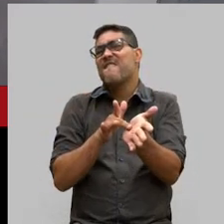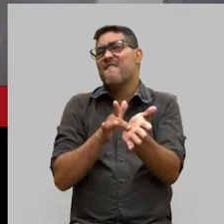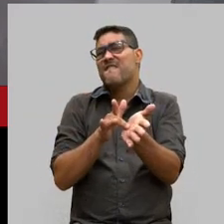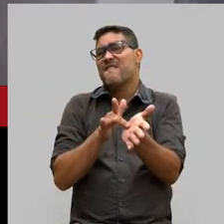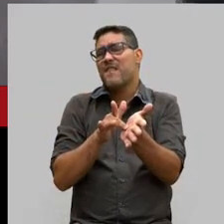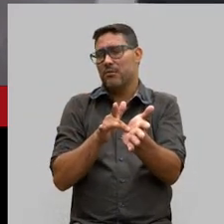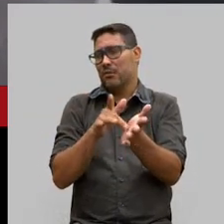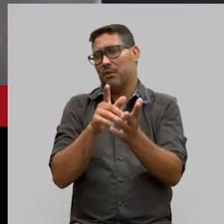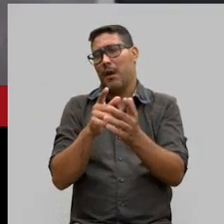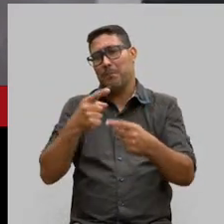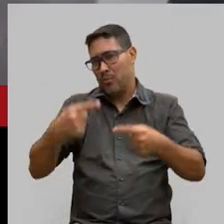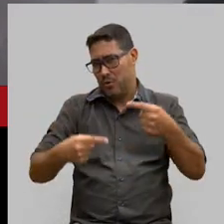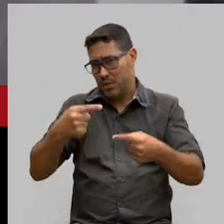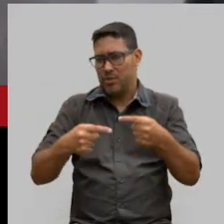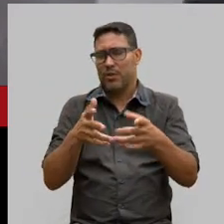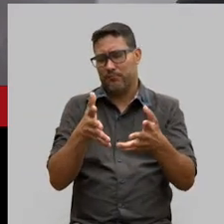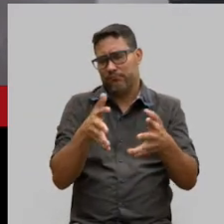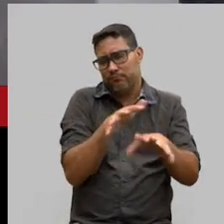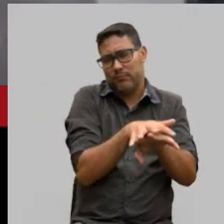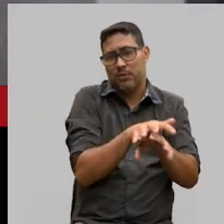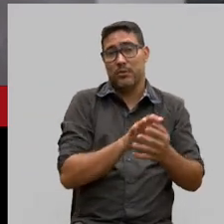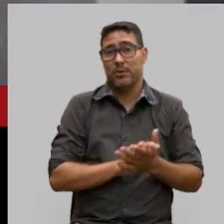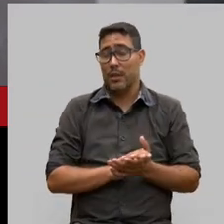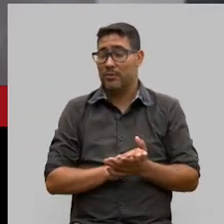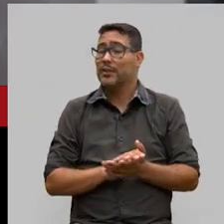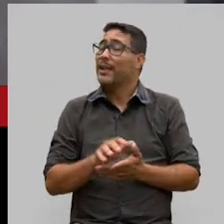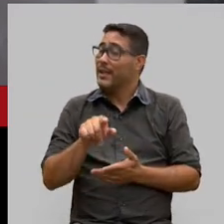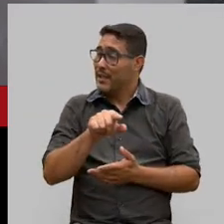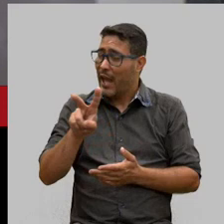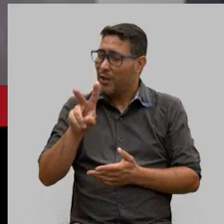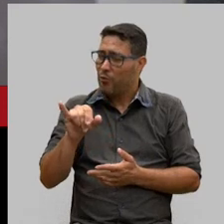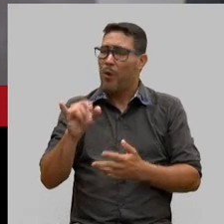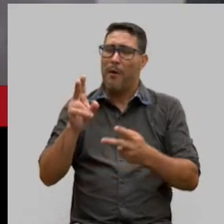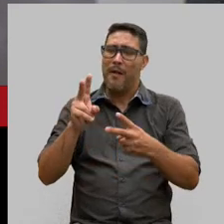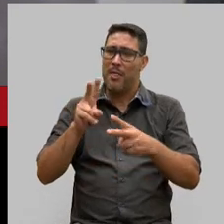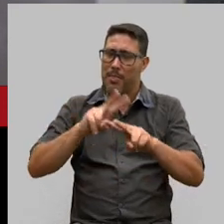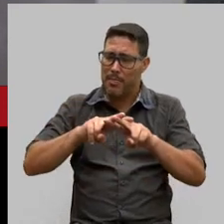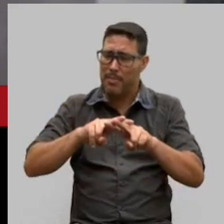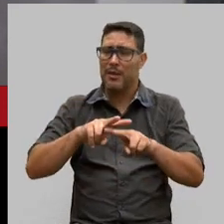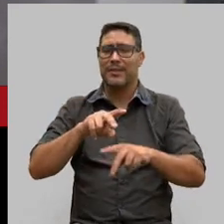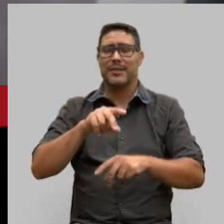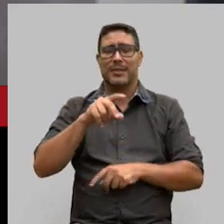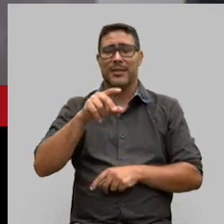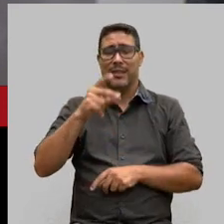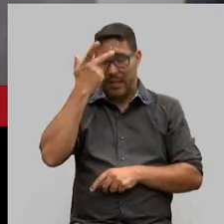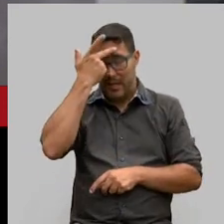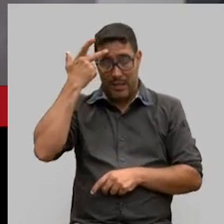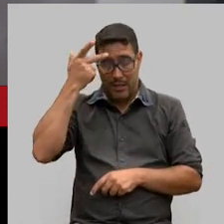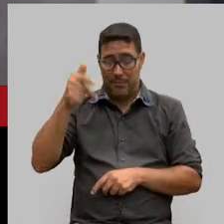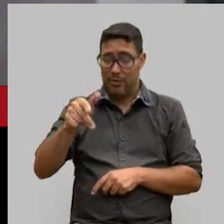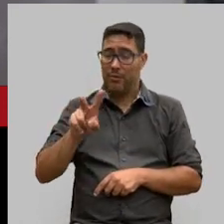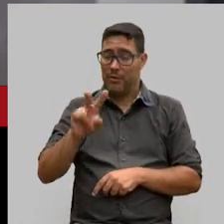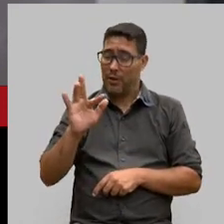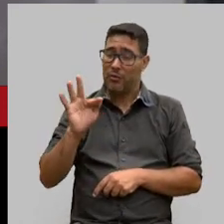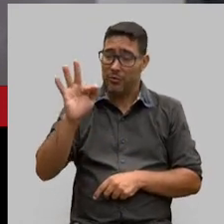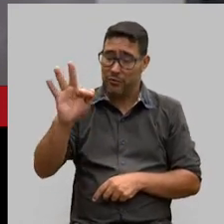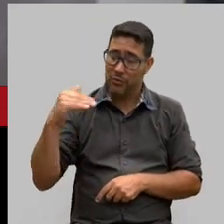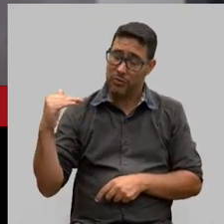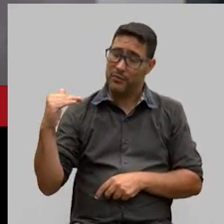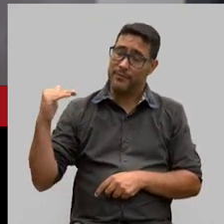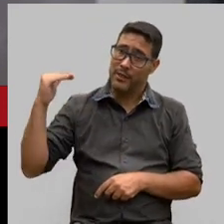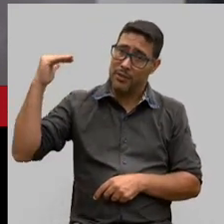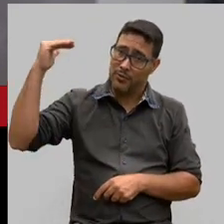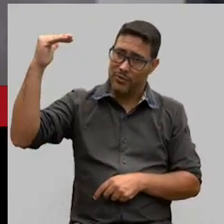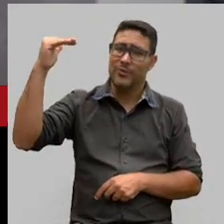nós estamos condenando um grande número de pessoas a terem uma vida adulta muito complicada a não